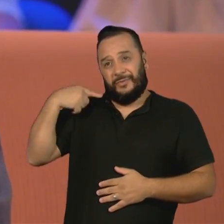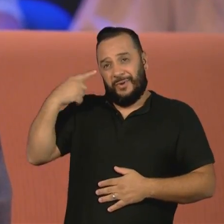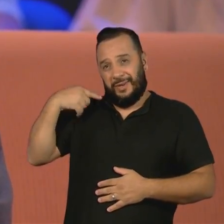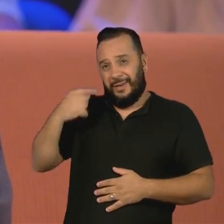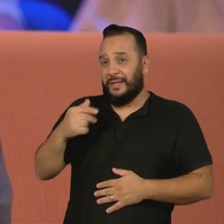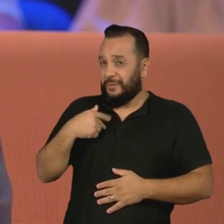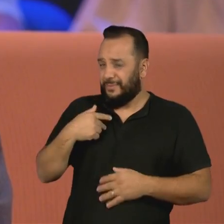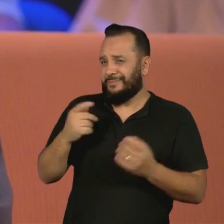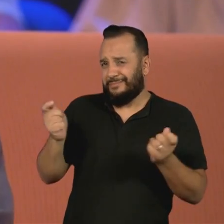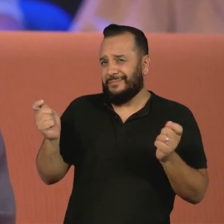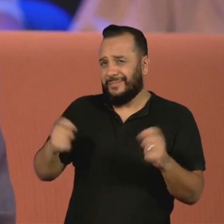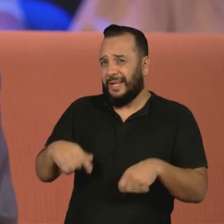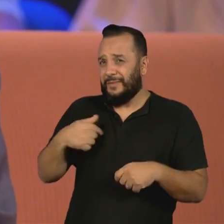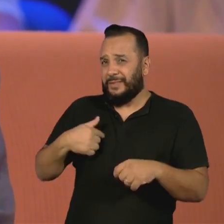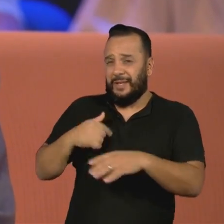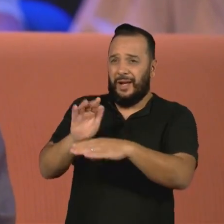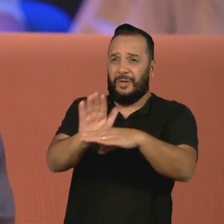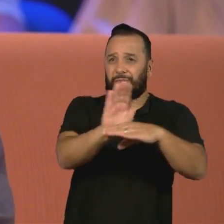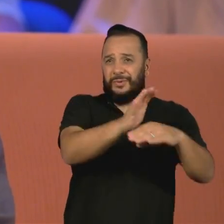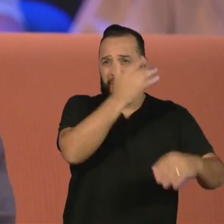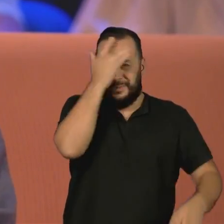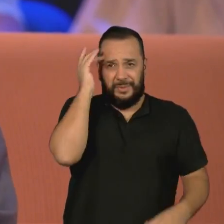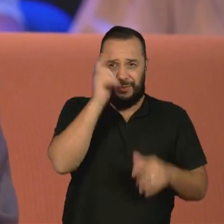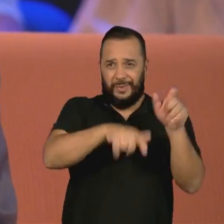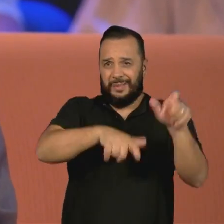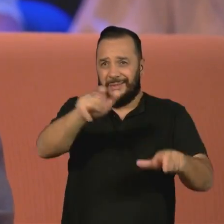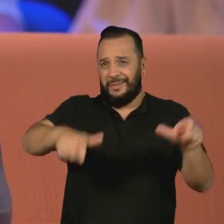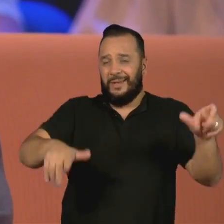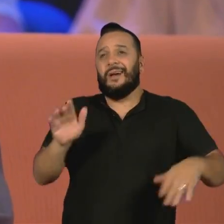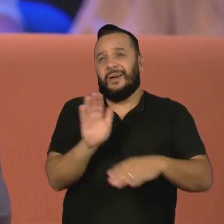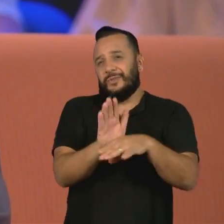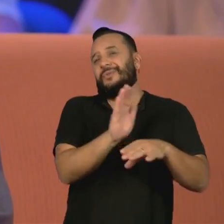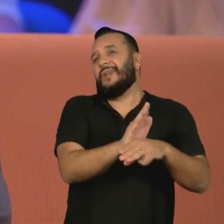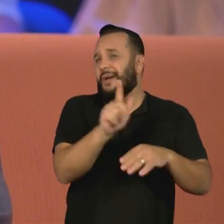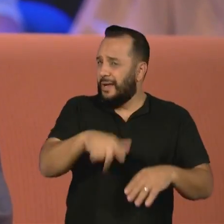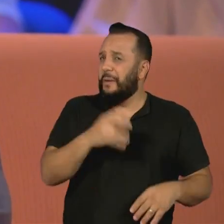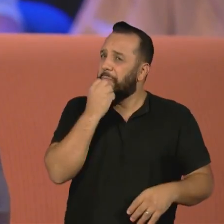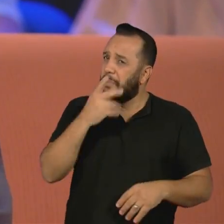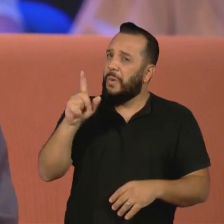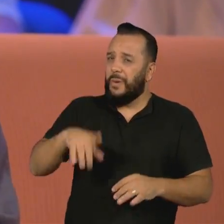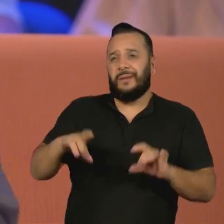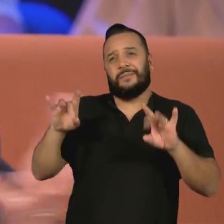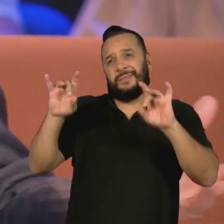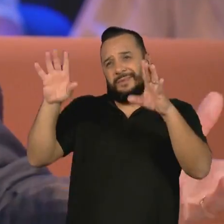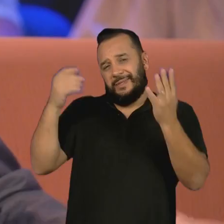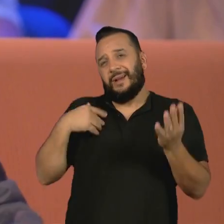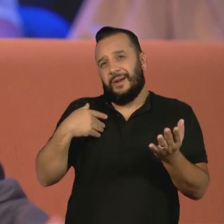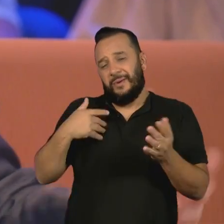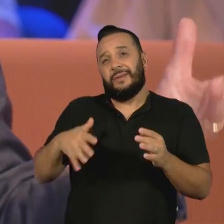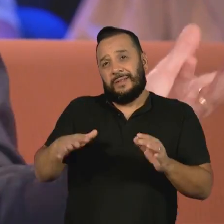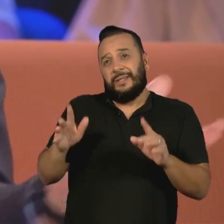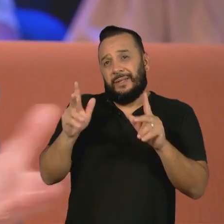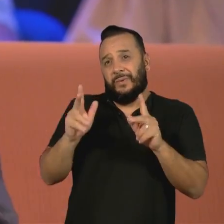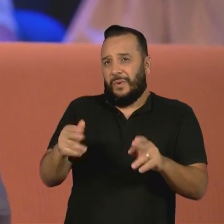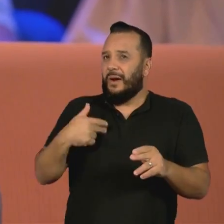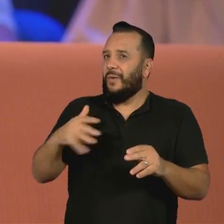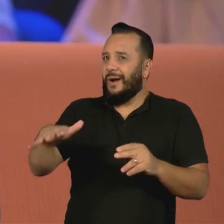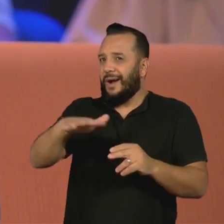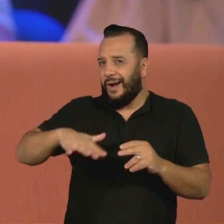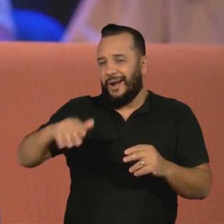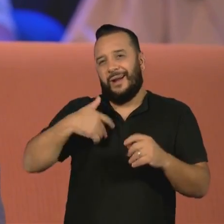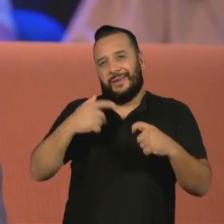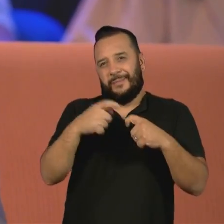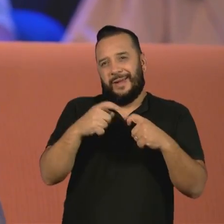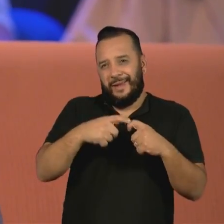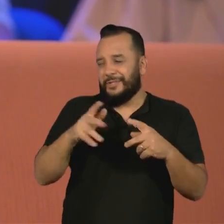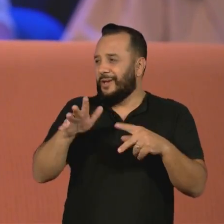te permite ajudar as pessoas. Isso é muito especial, né? Sei lá, medicina talvez faça isso, uma música também, mas assim, no